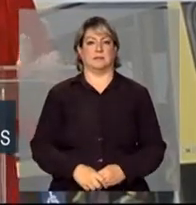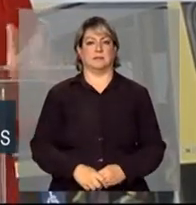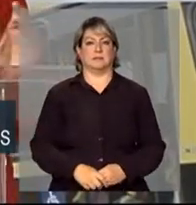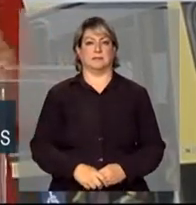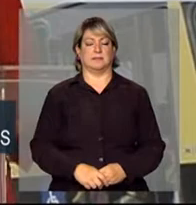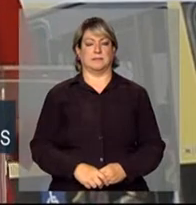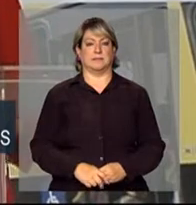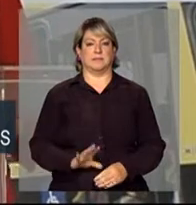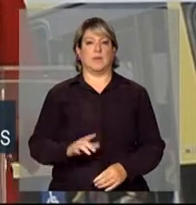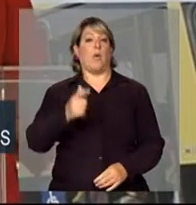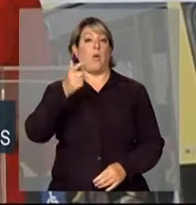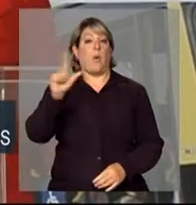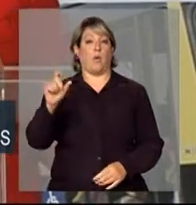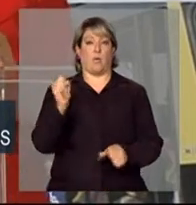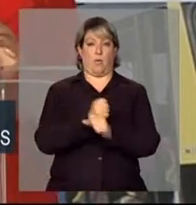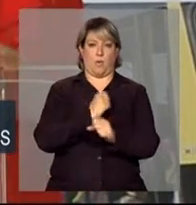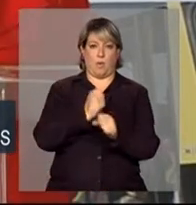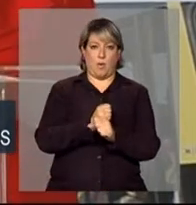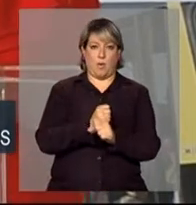A outra obra